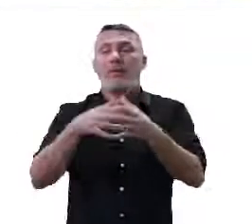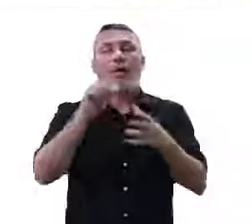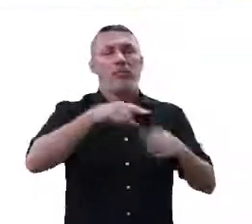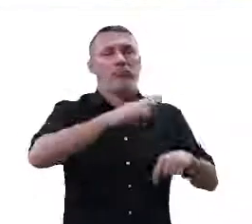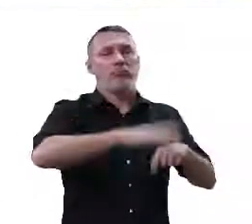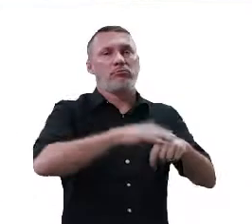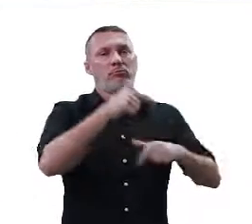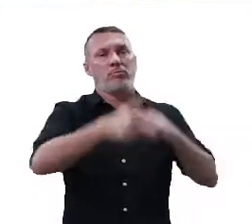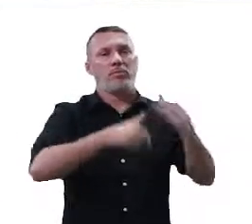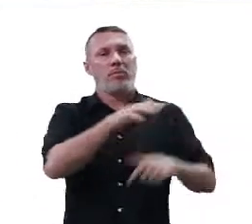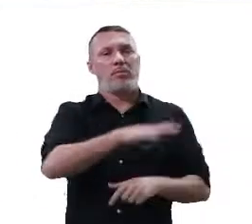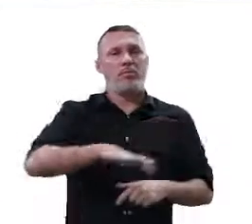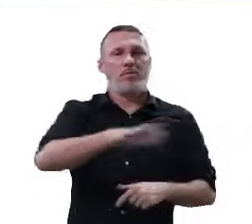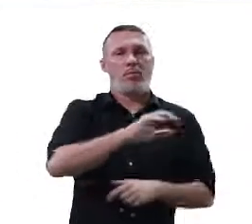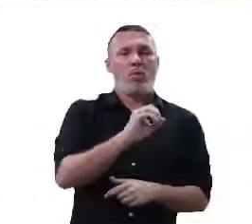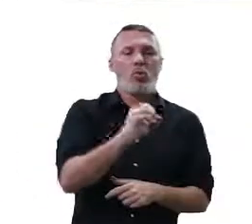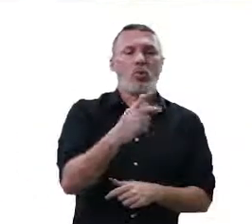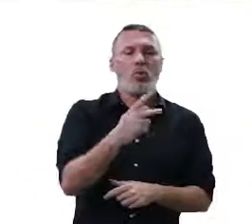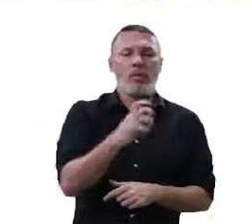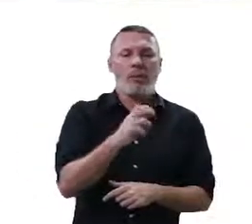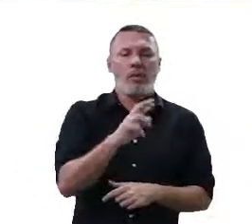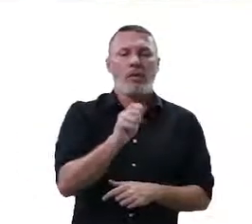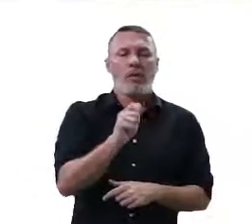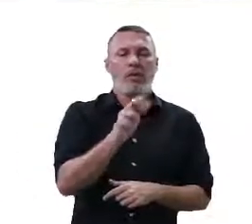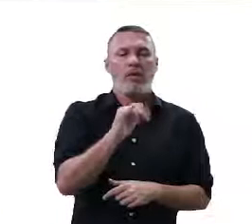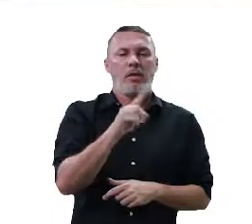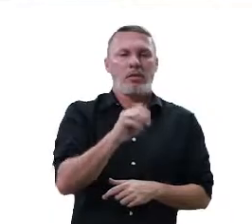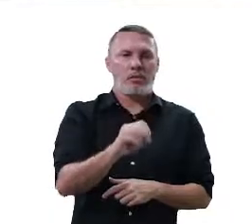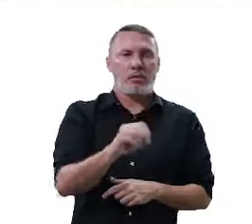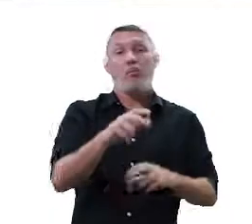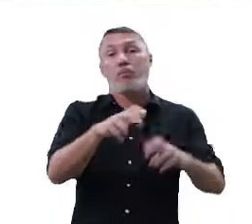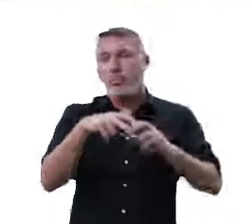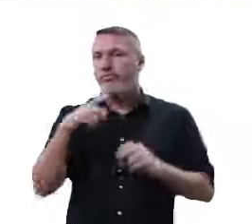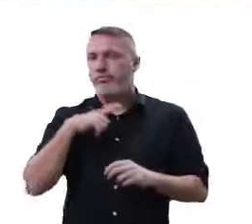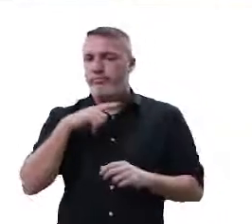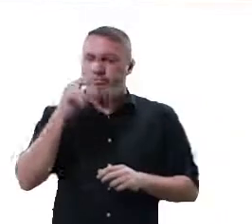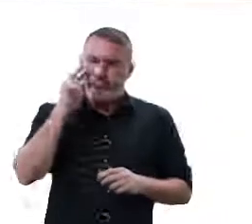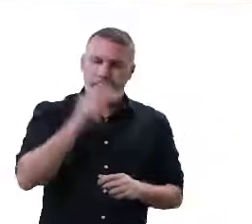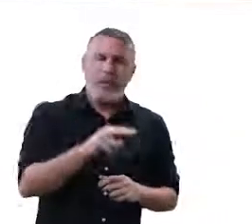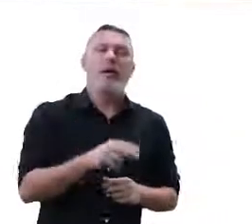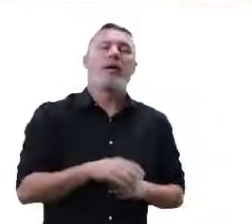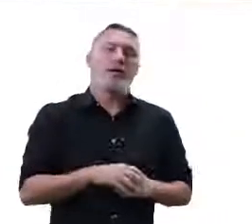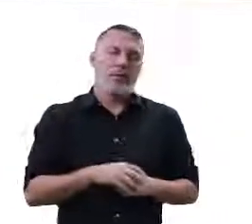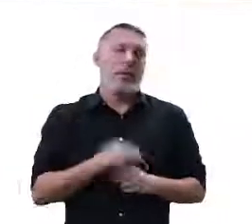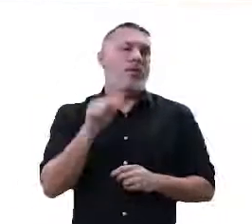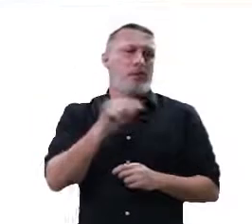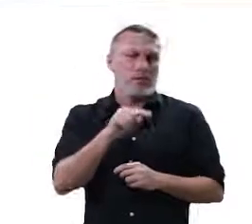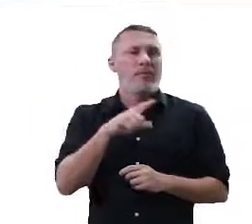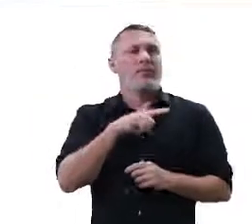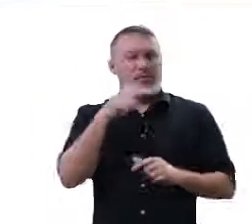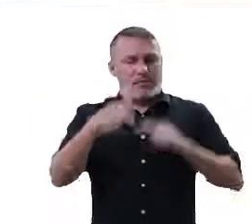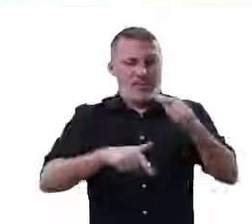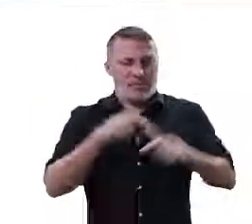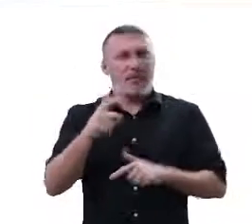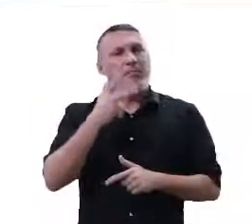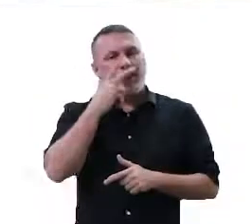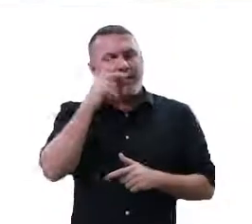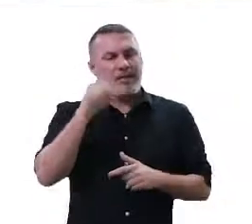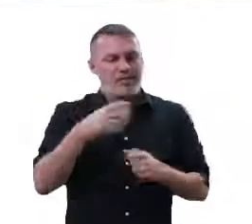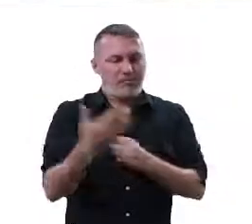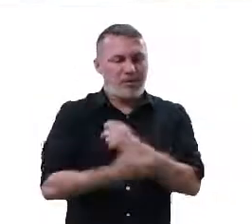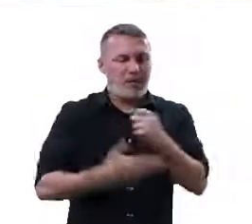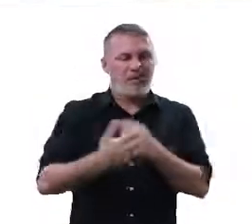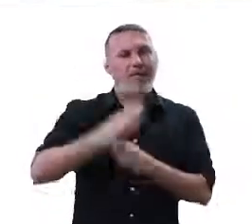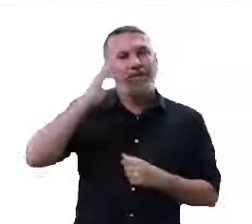é o operariado, certo? Então, né, aí por isso que aí sim a gente vai falar que a B, o trabalho se constitua